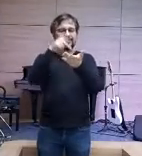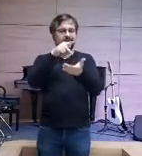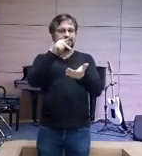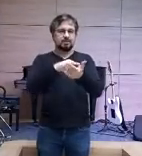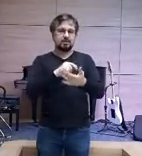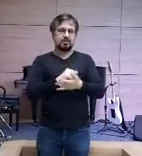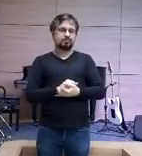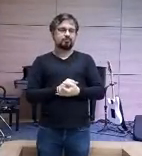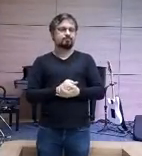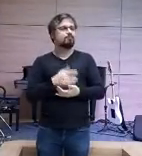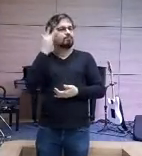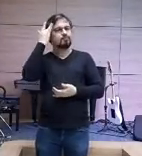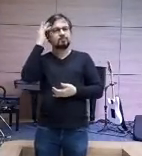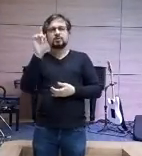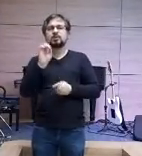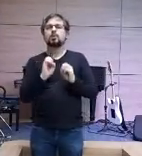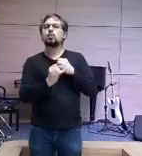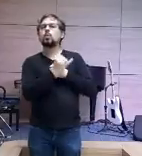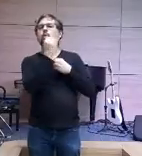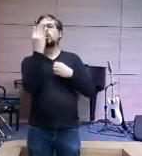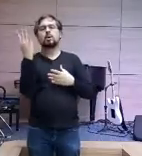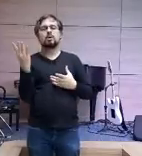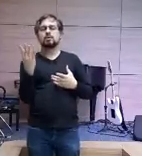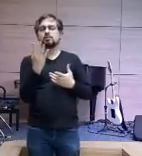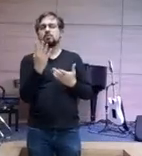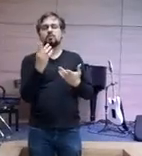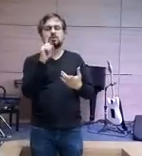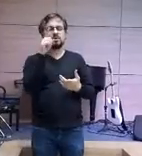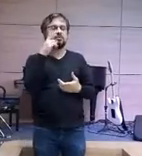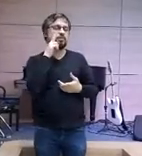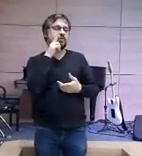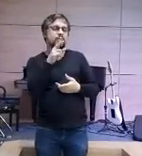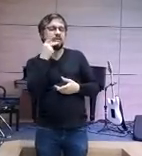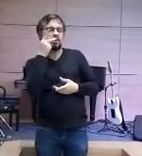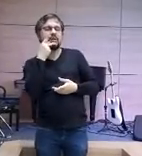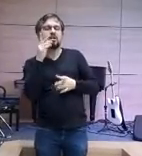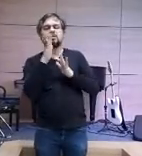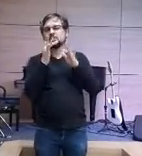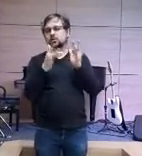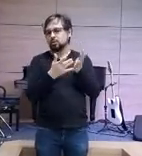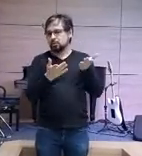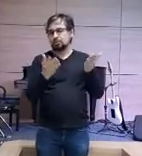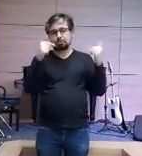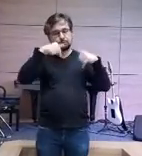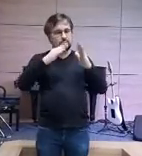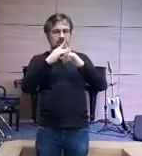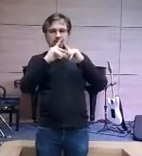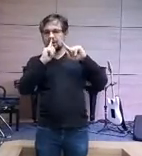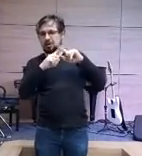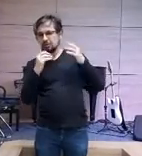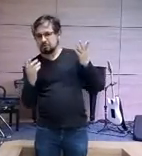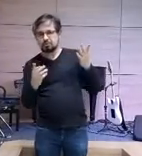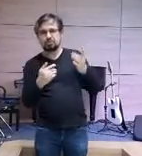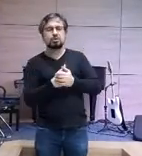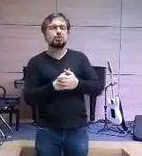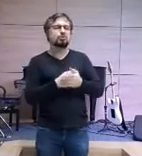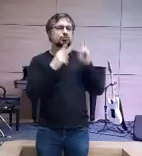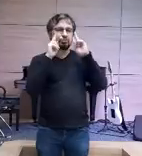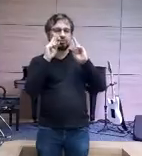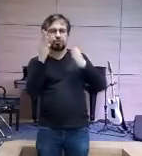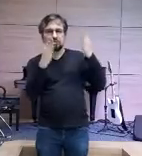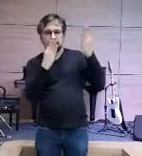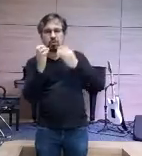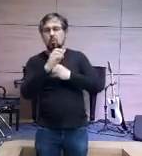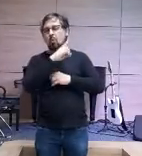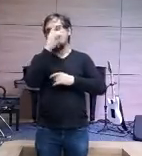e eu não sei quanto que você ouviu falar de Jesus se foi dentro de uma igreja participando de um coral e cantando uma canção se